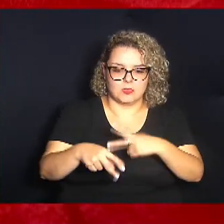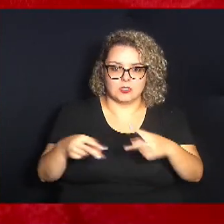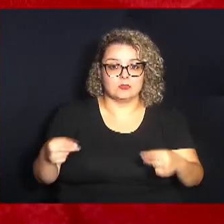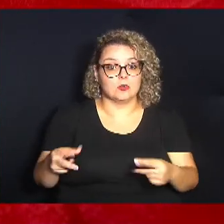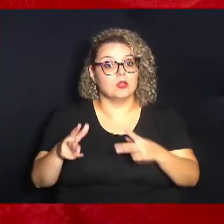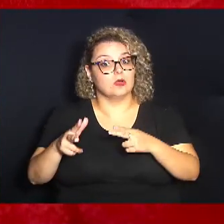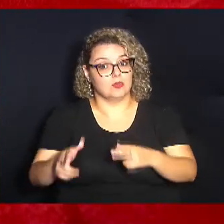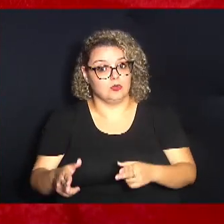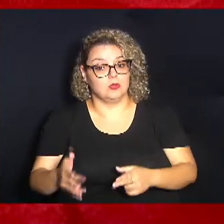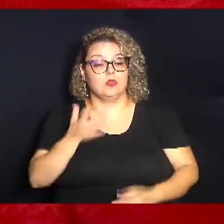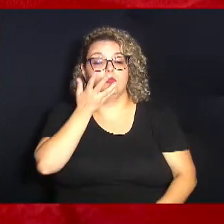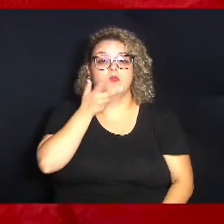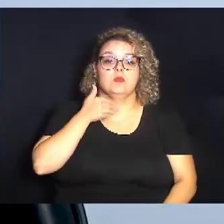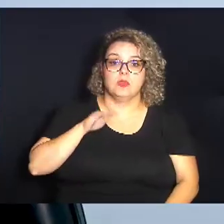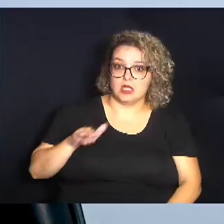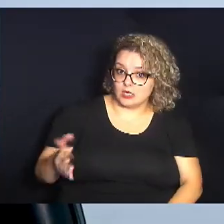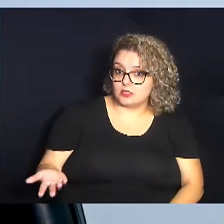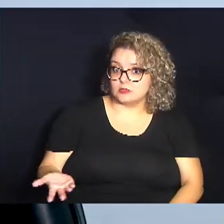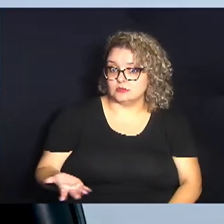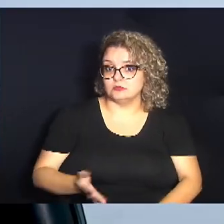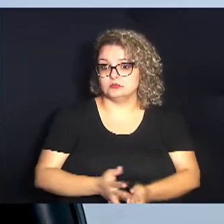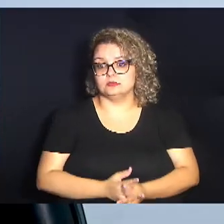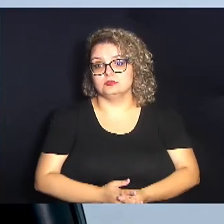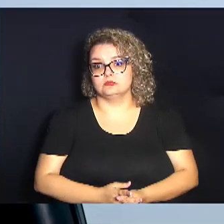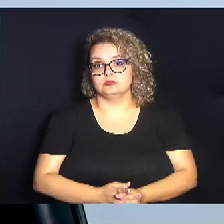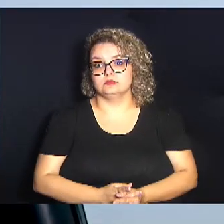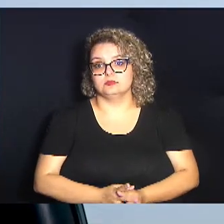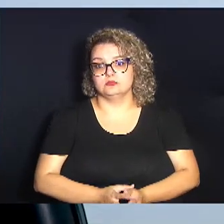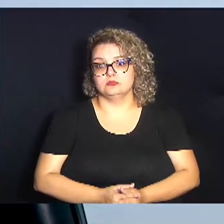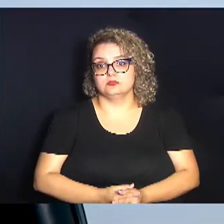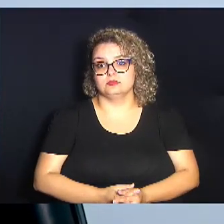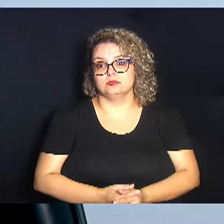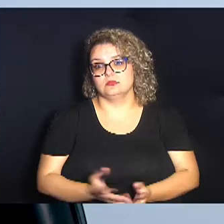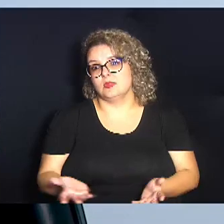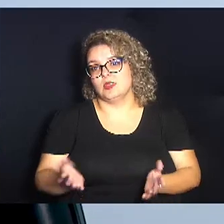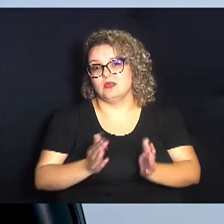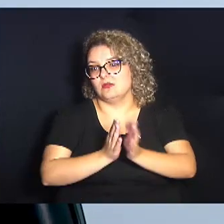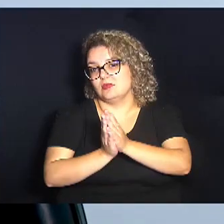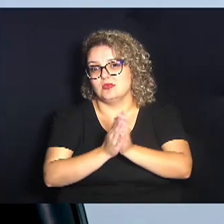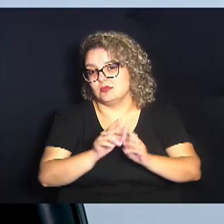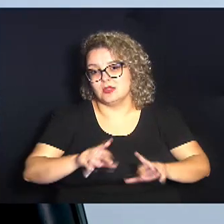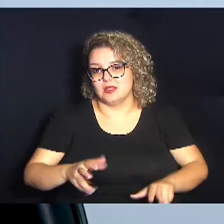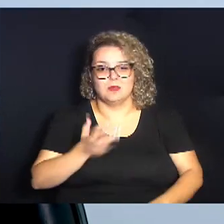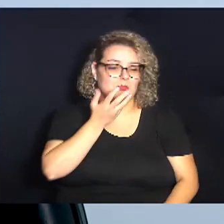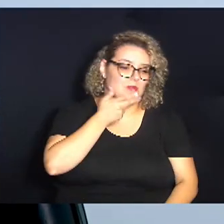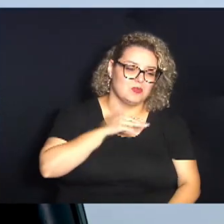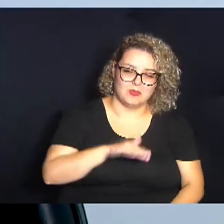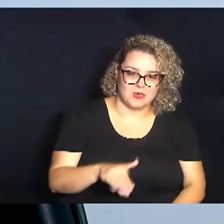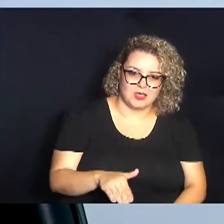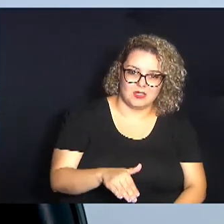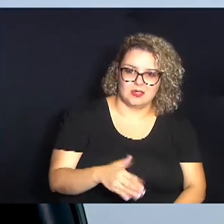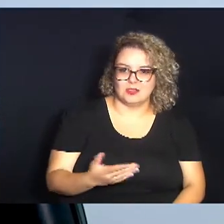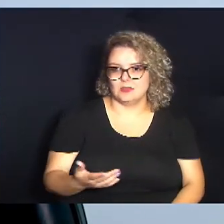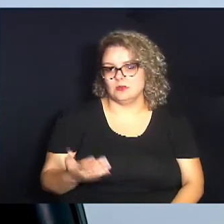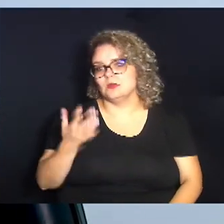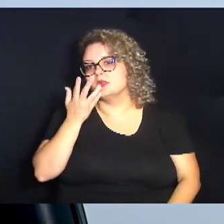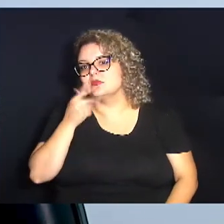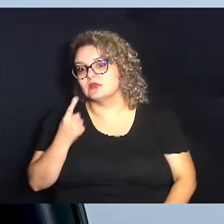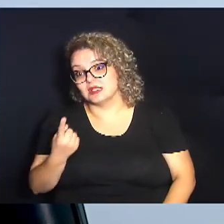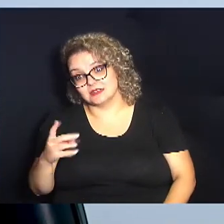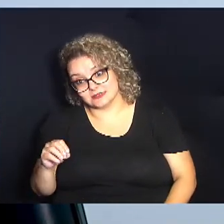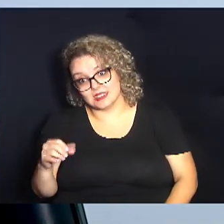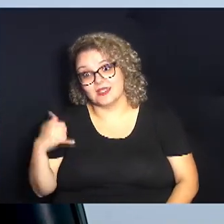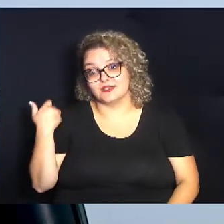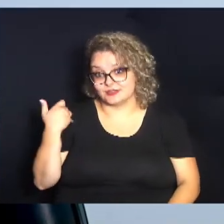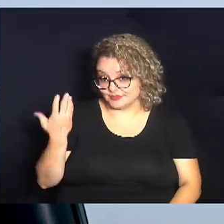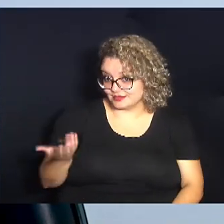acordo com a criança, né? Não vou dar um brinquedo super infantil para uma criança de 12, 10 anos